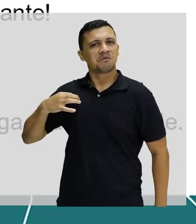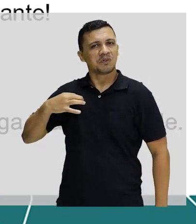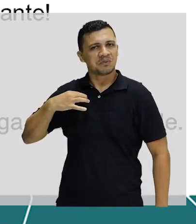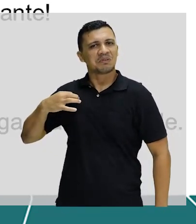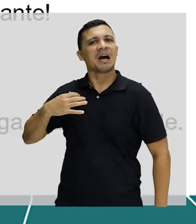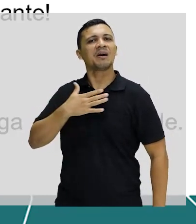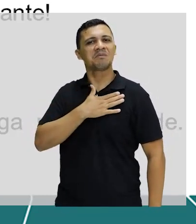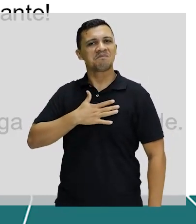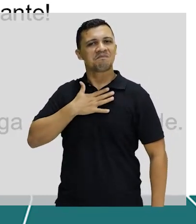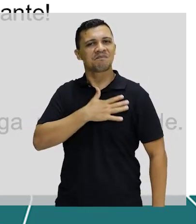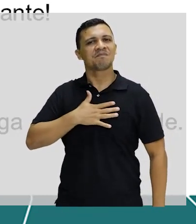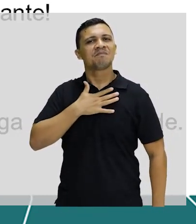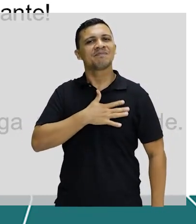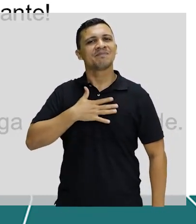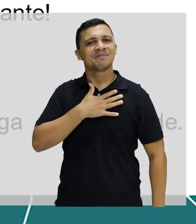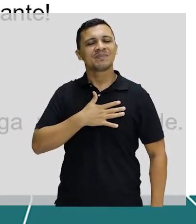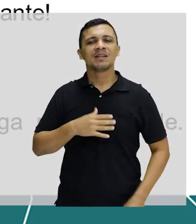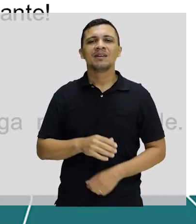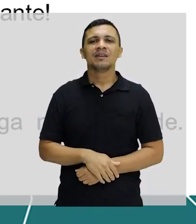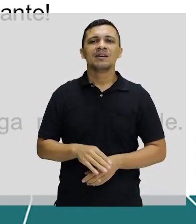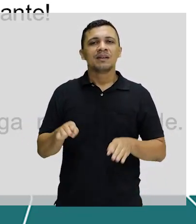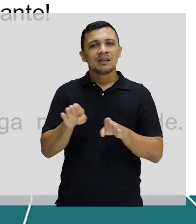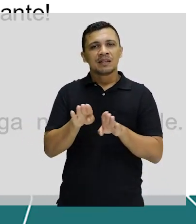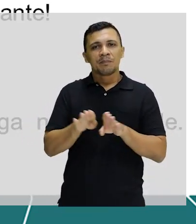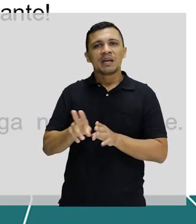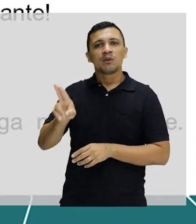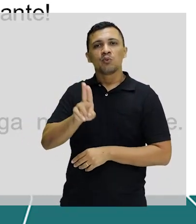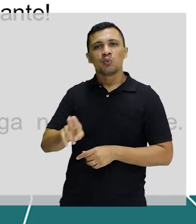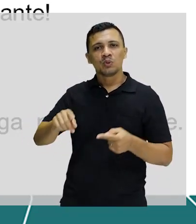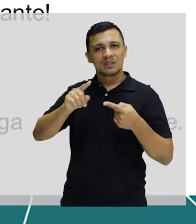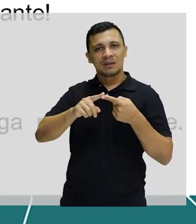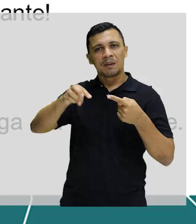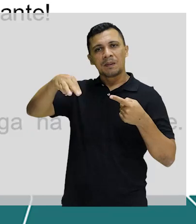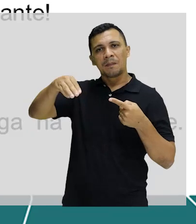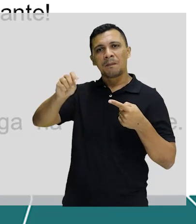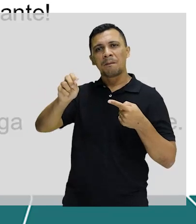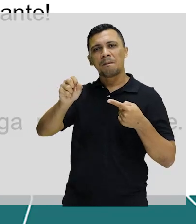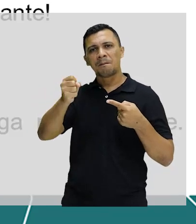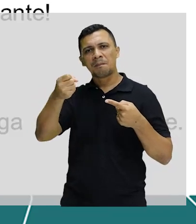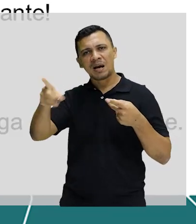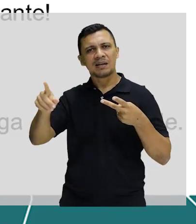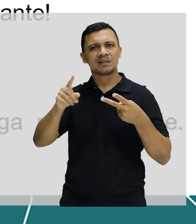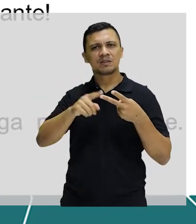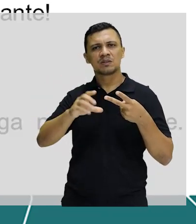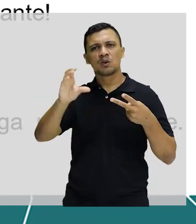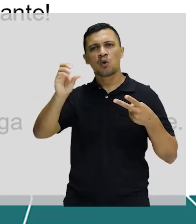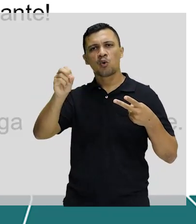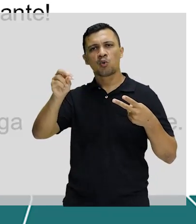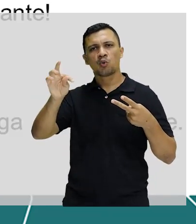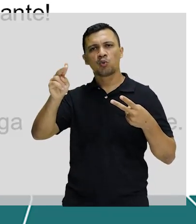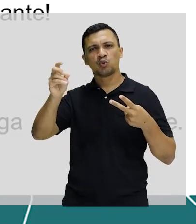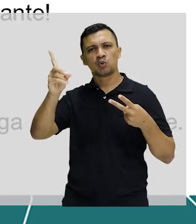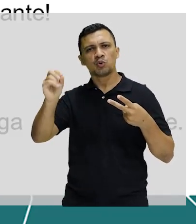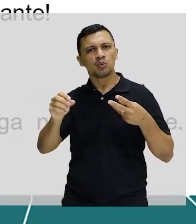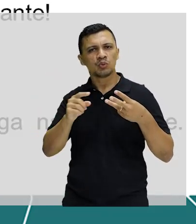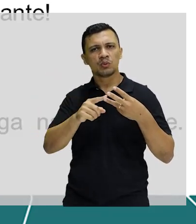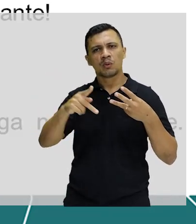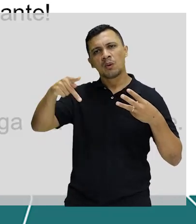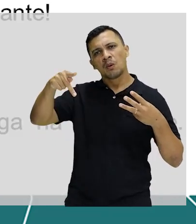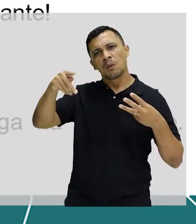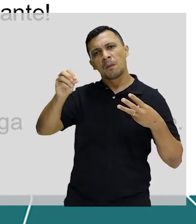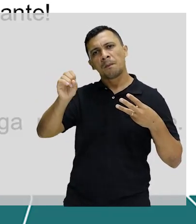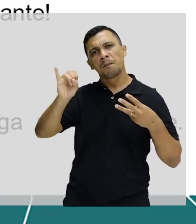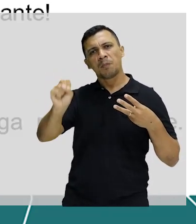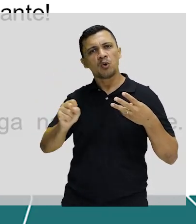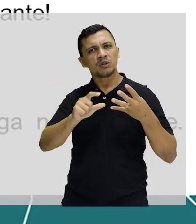Também a gente usa a vírgula antes dos conectivos mas, porém, contudo, pois, logo. Faça suas escolhas,